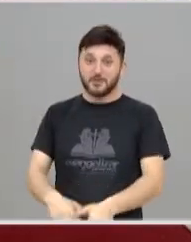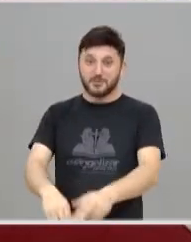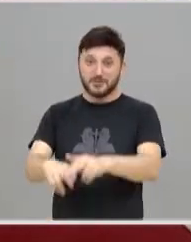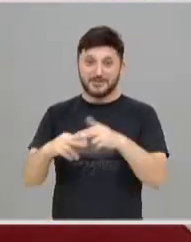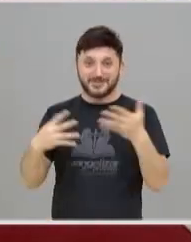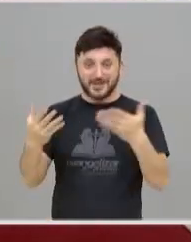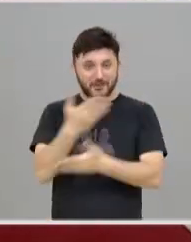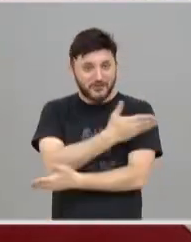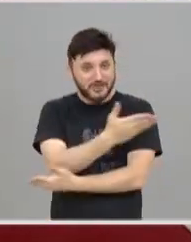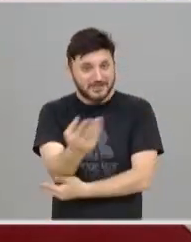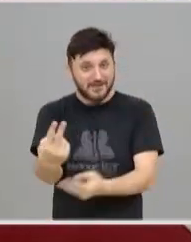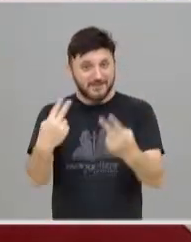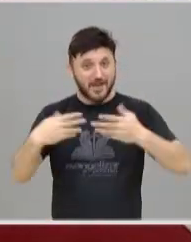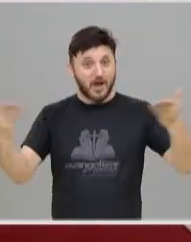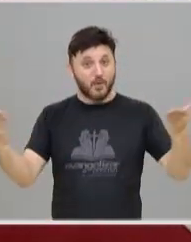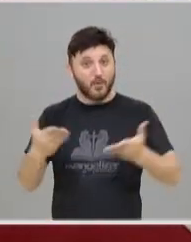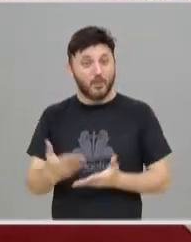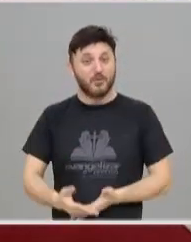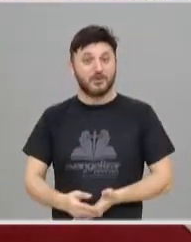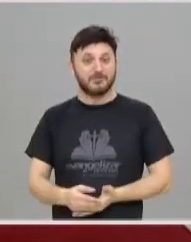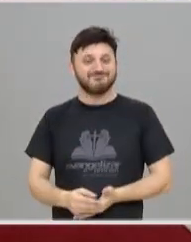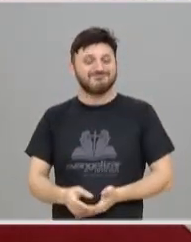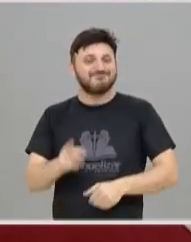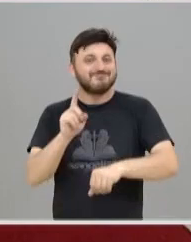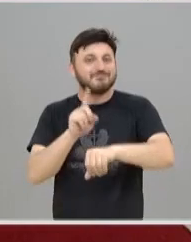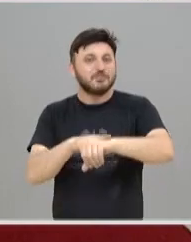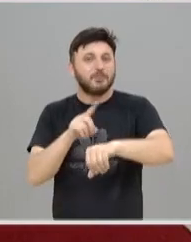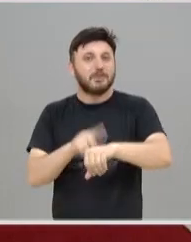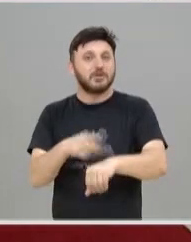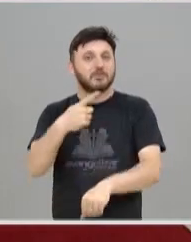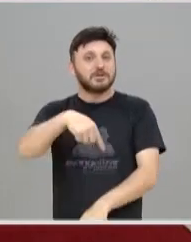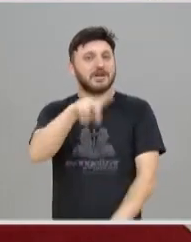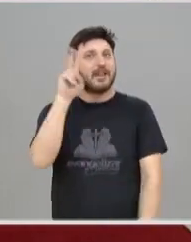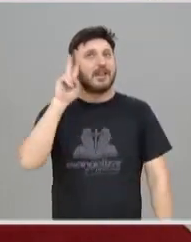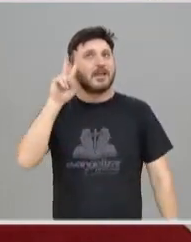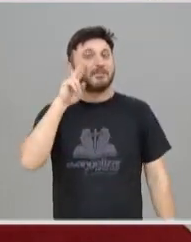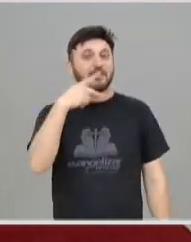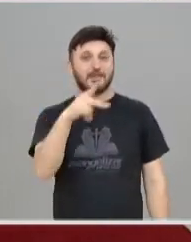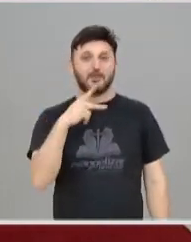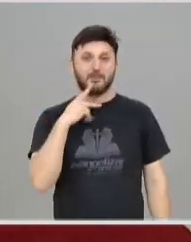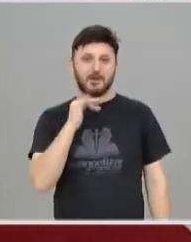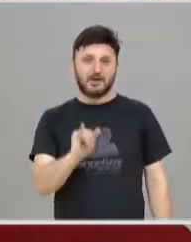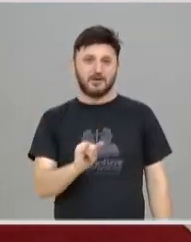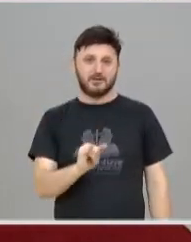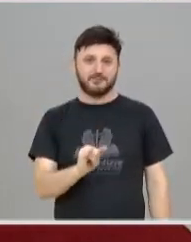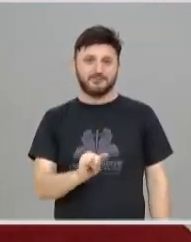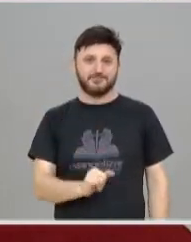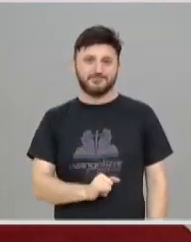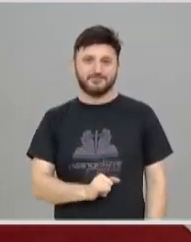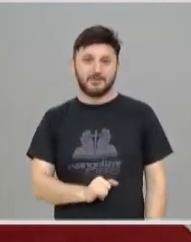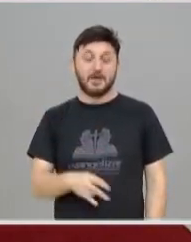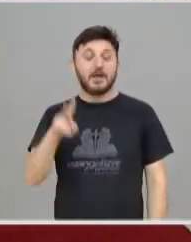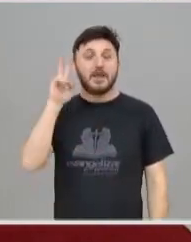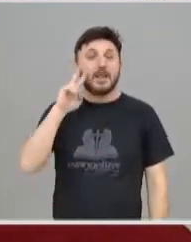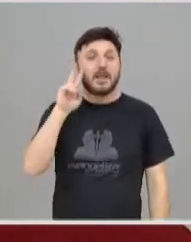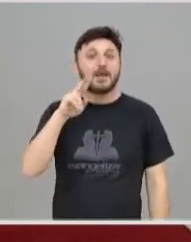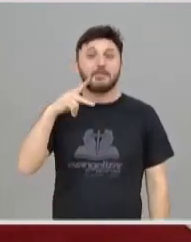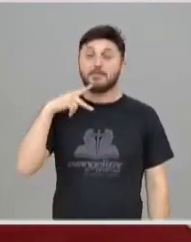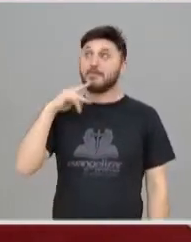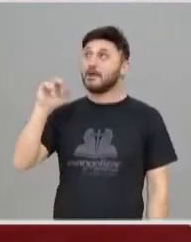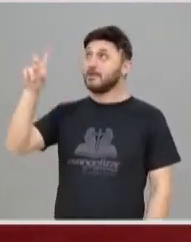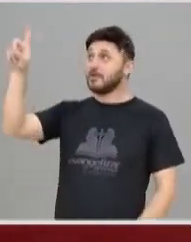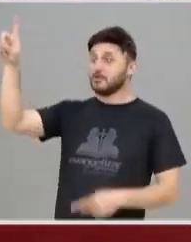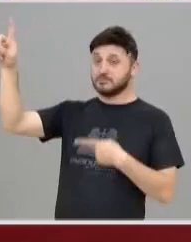gostaria que você agora, nesse momento, eu vim aqui, Senhor, mas de uma forma, a gente pode cantar de